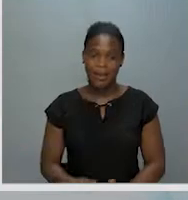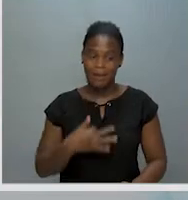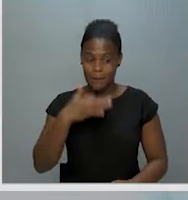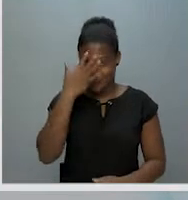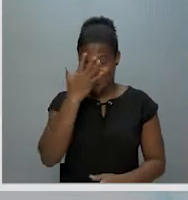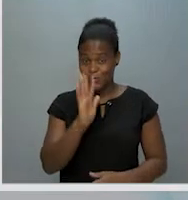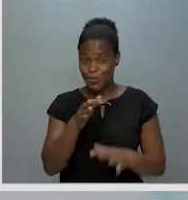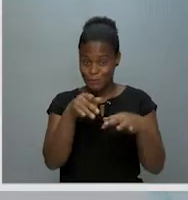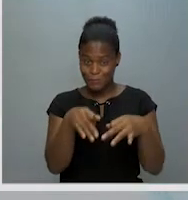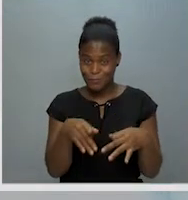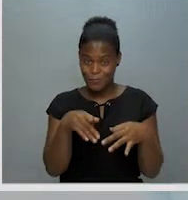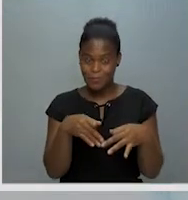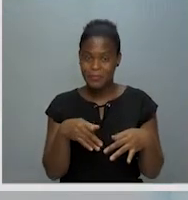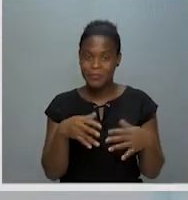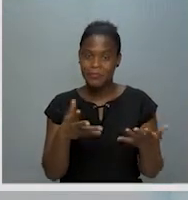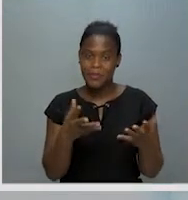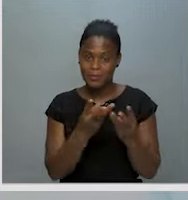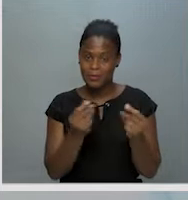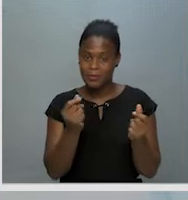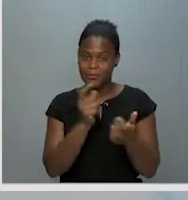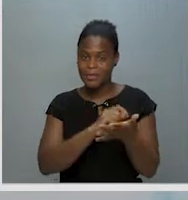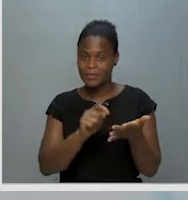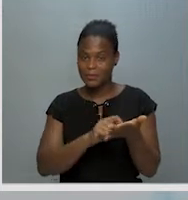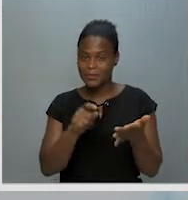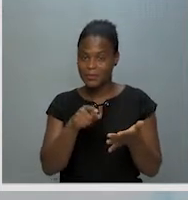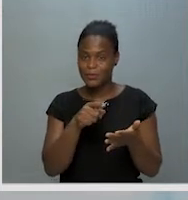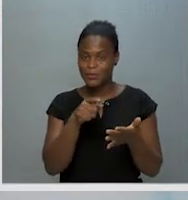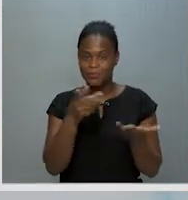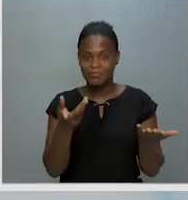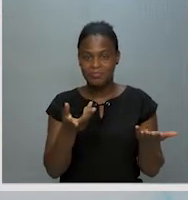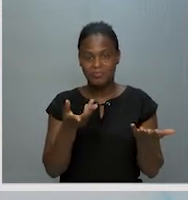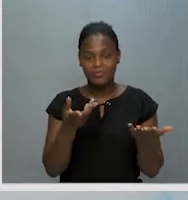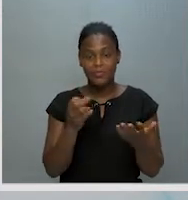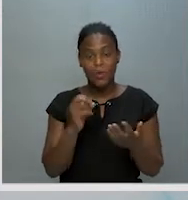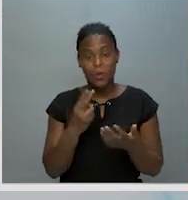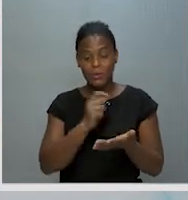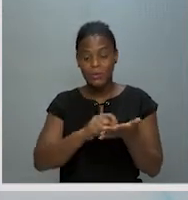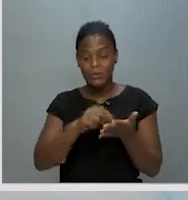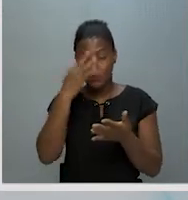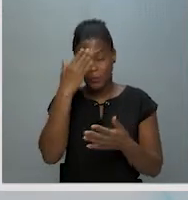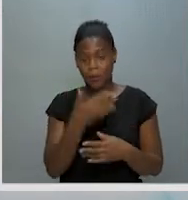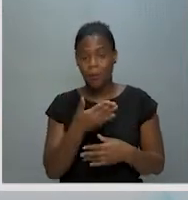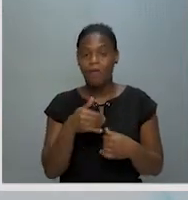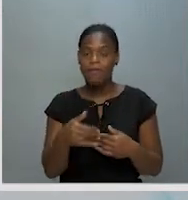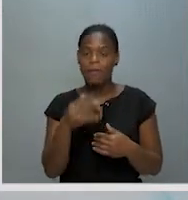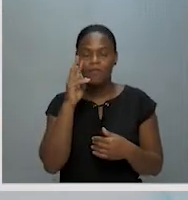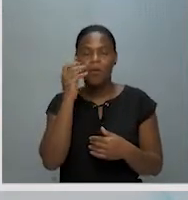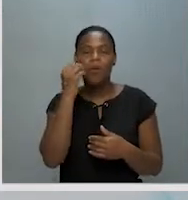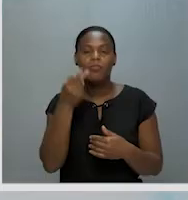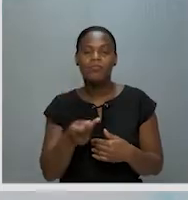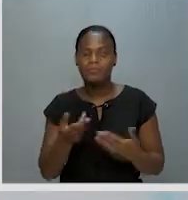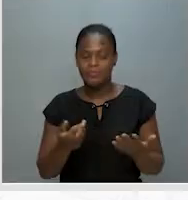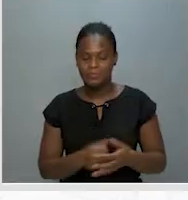Penso que já tenham terminado de resolver a resolução dos exercícios, ou do exercício 1, então vamos ver como é que